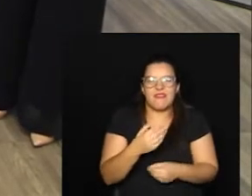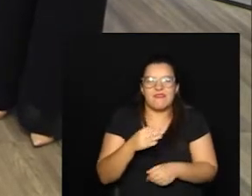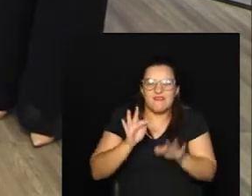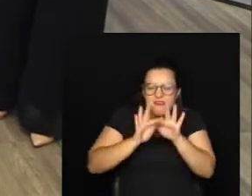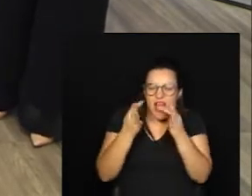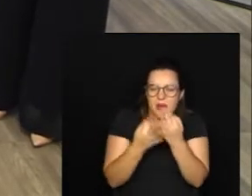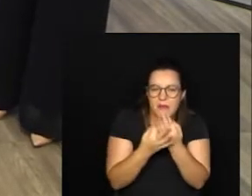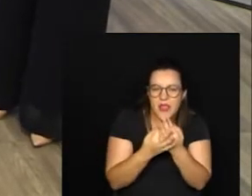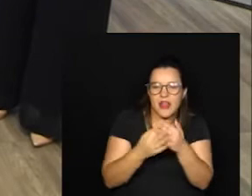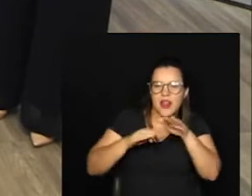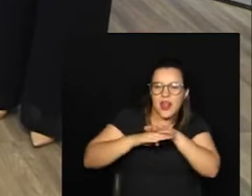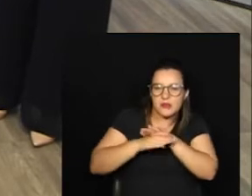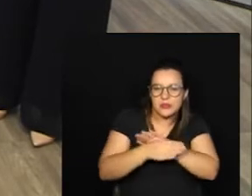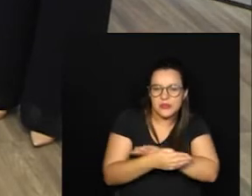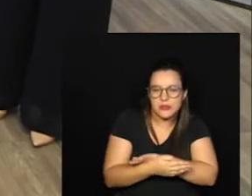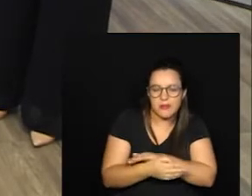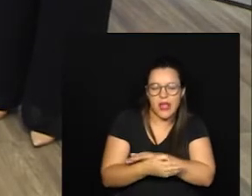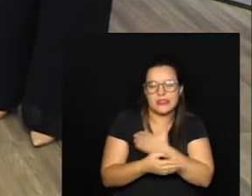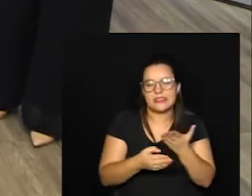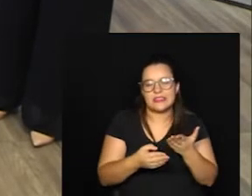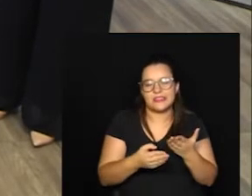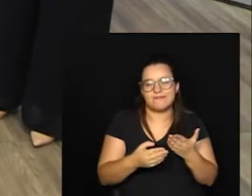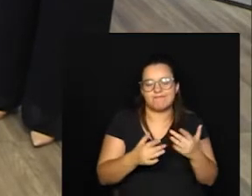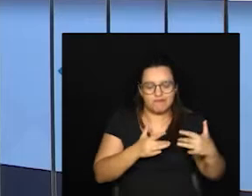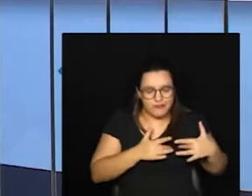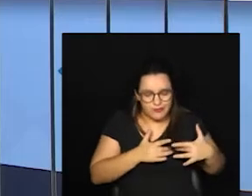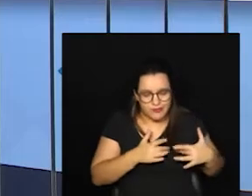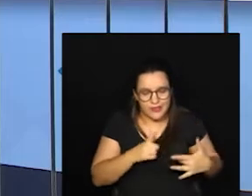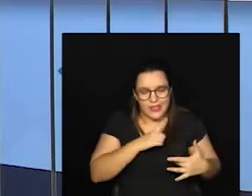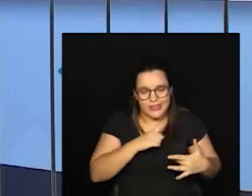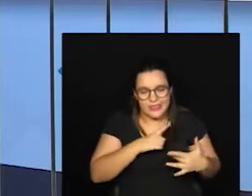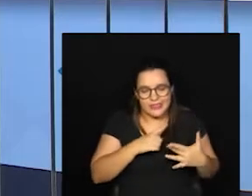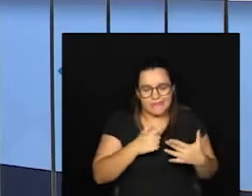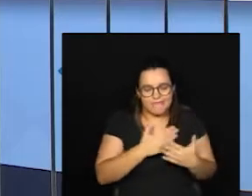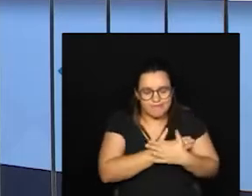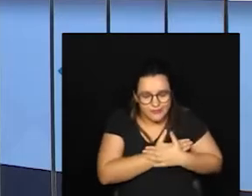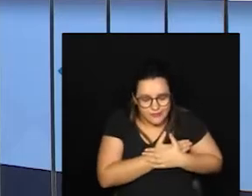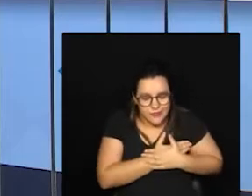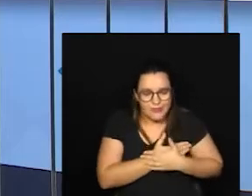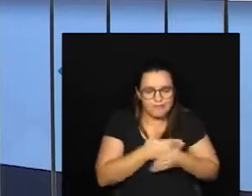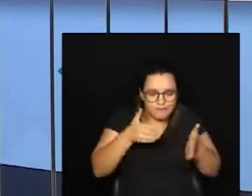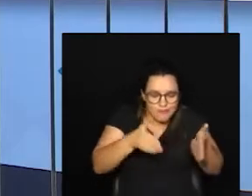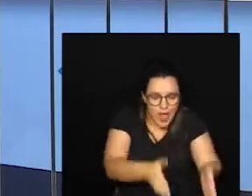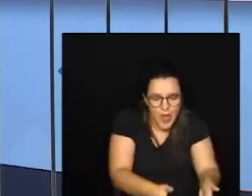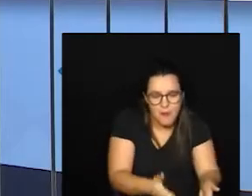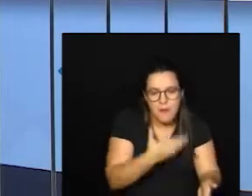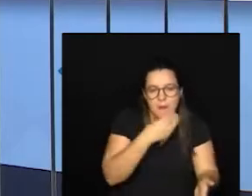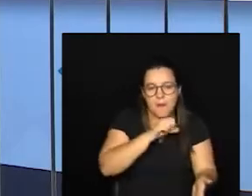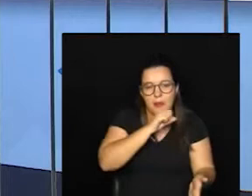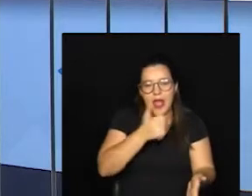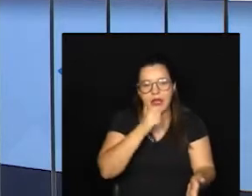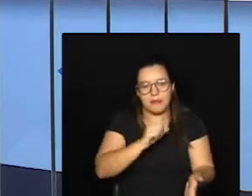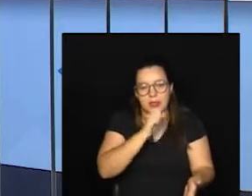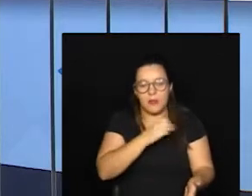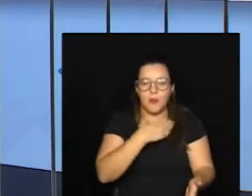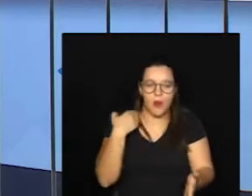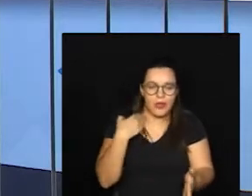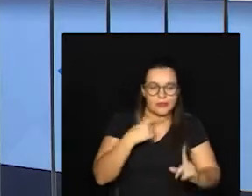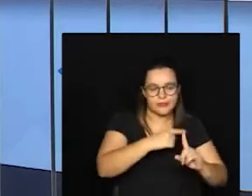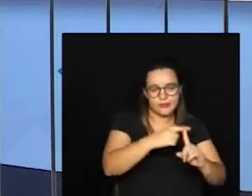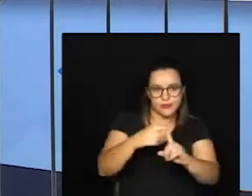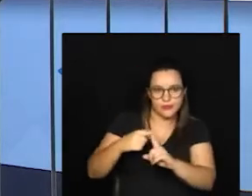que é ir ao cemitério, homenagear o seu pai, sua mãe já falecido. Mas agora, com